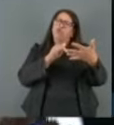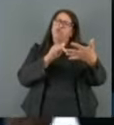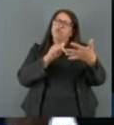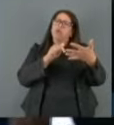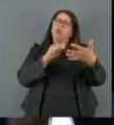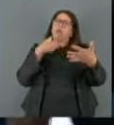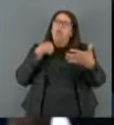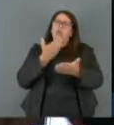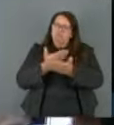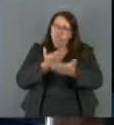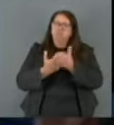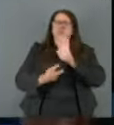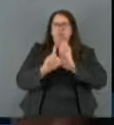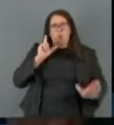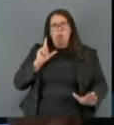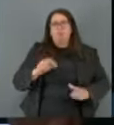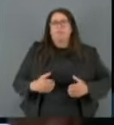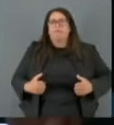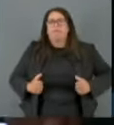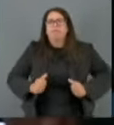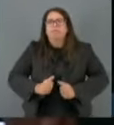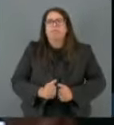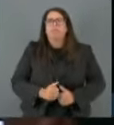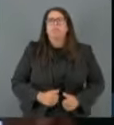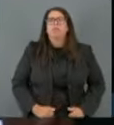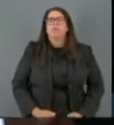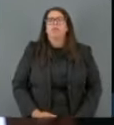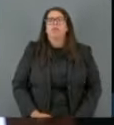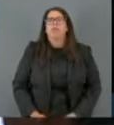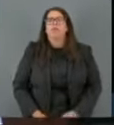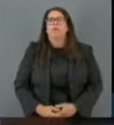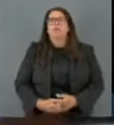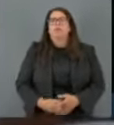ministro. Flávio, eu gostaria só de ouvir o ministro Lewandowski. Pessoal, só para você ficar... Eu abri uma